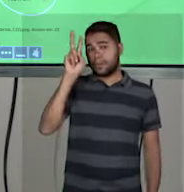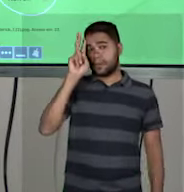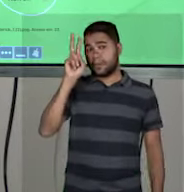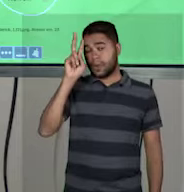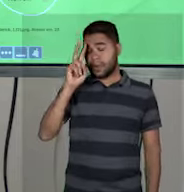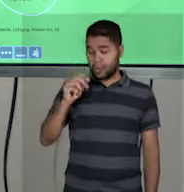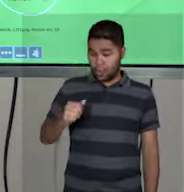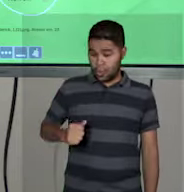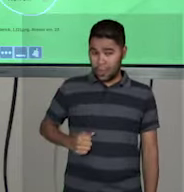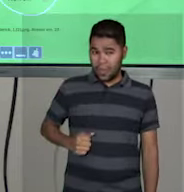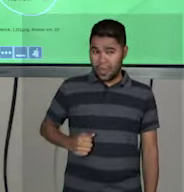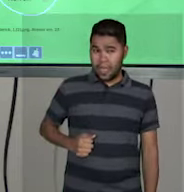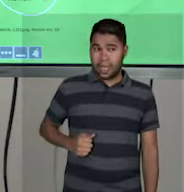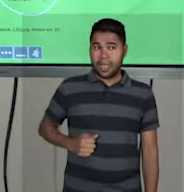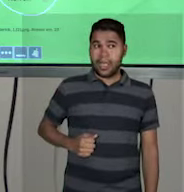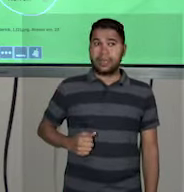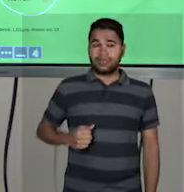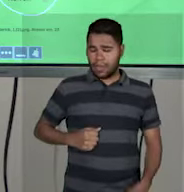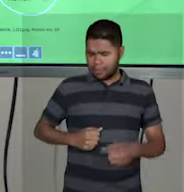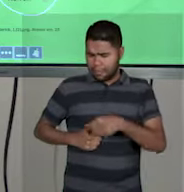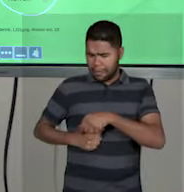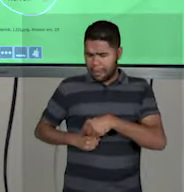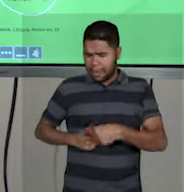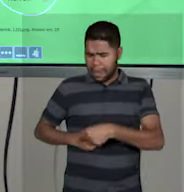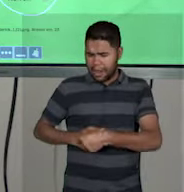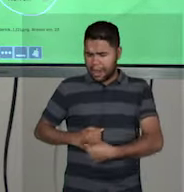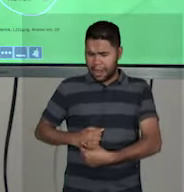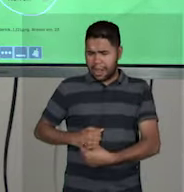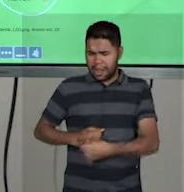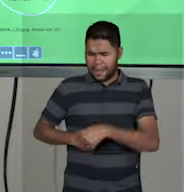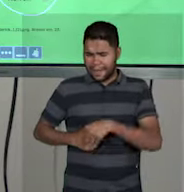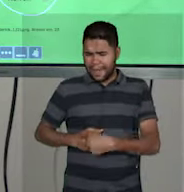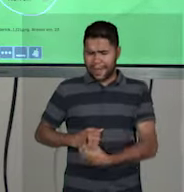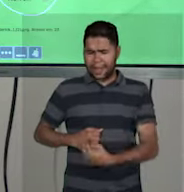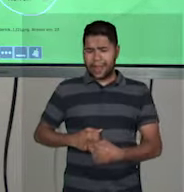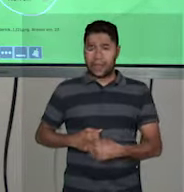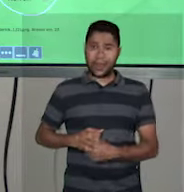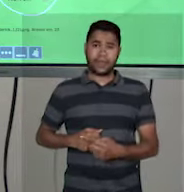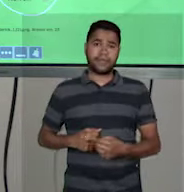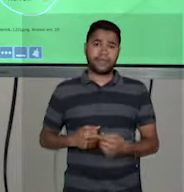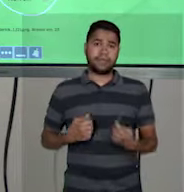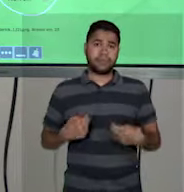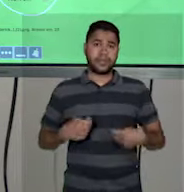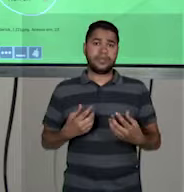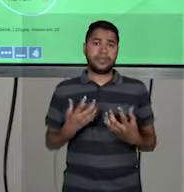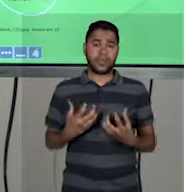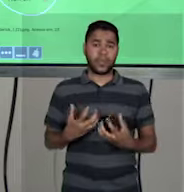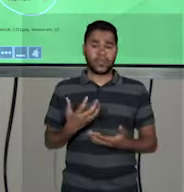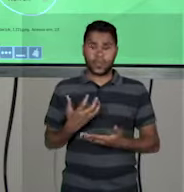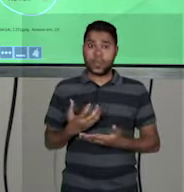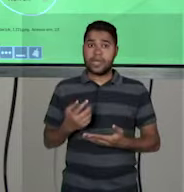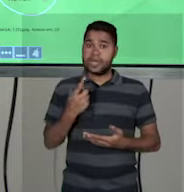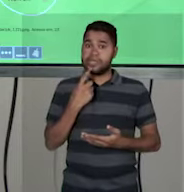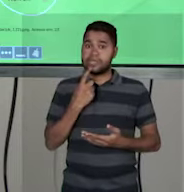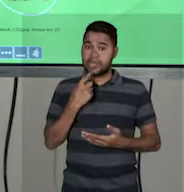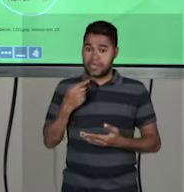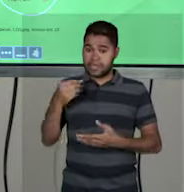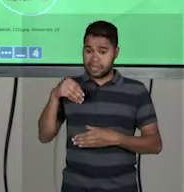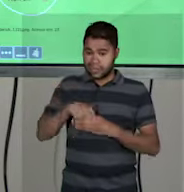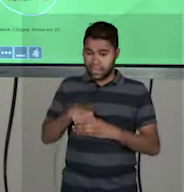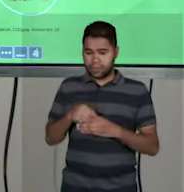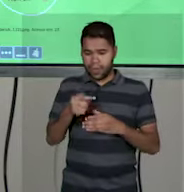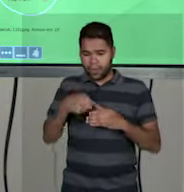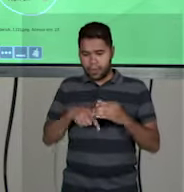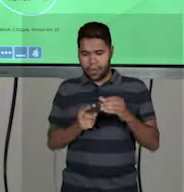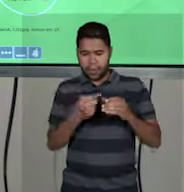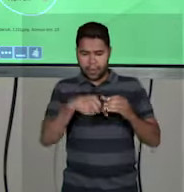é altamente vascularizado. Por quê? Porque é ele que vai filtrar o sangue. Então, precisa passar muito sangue nesse órgão